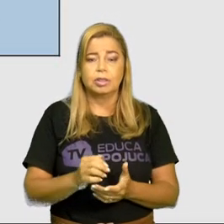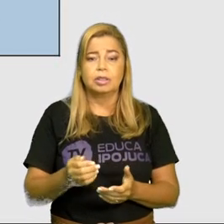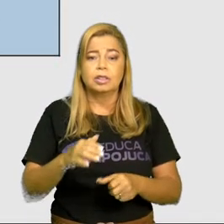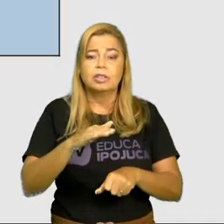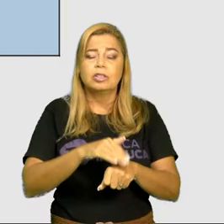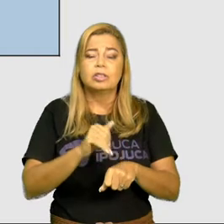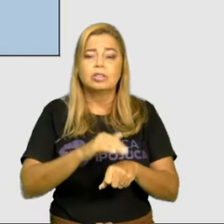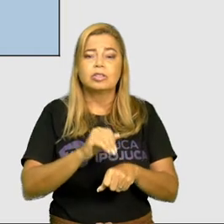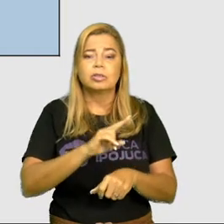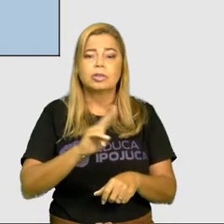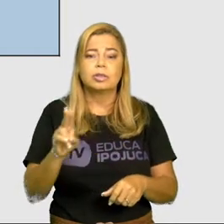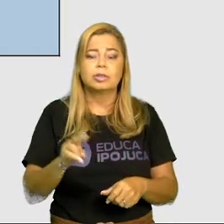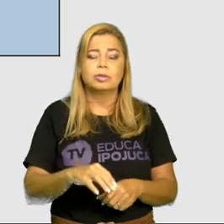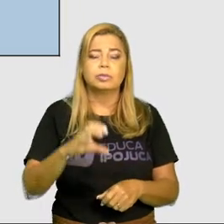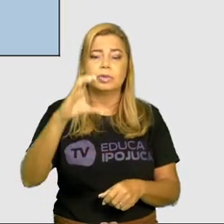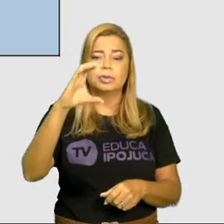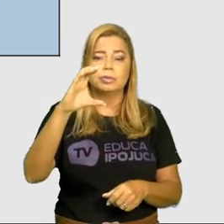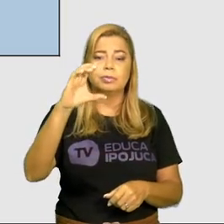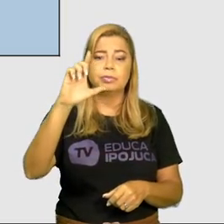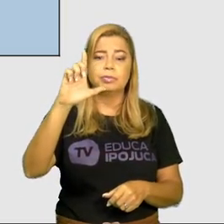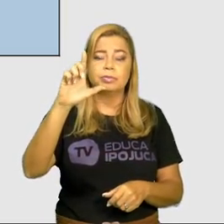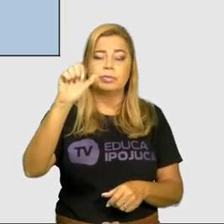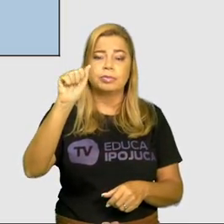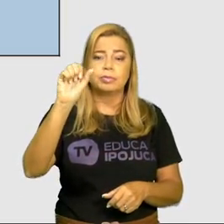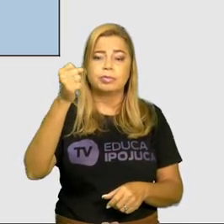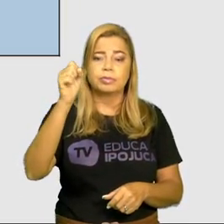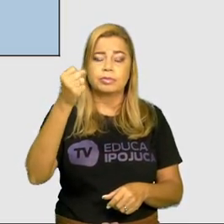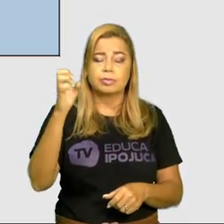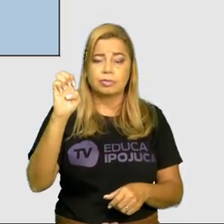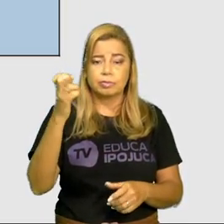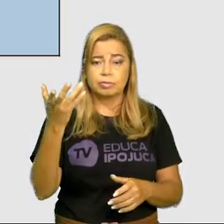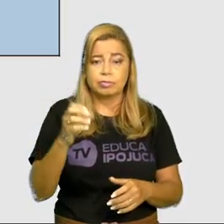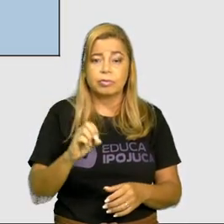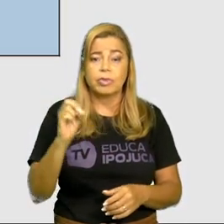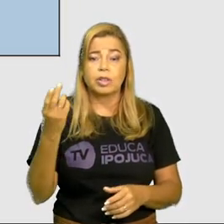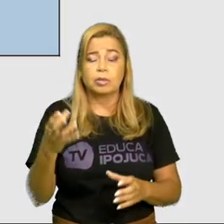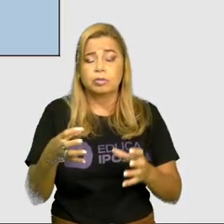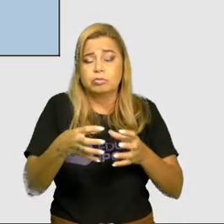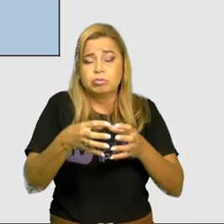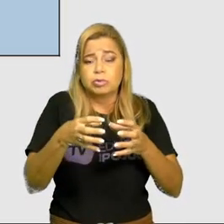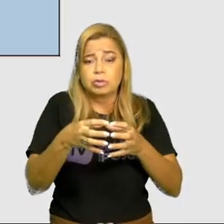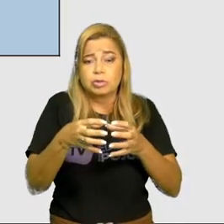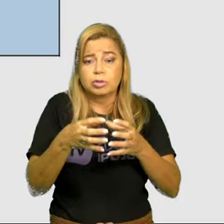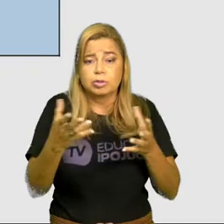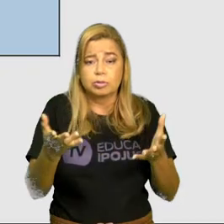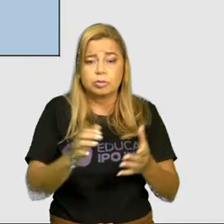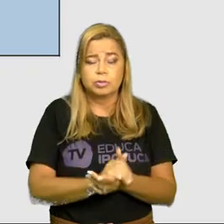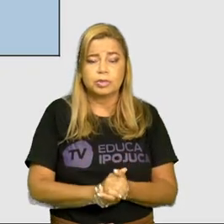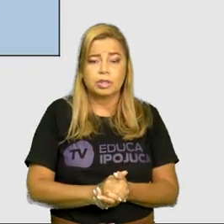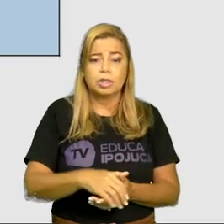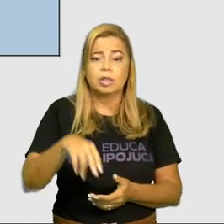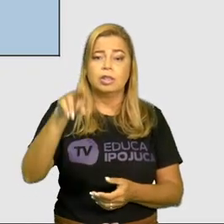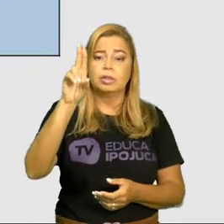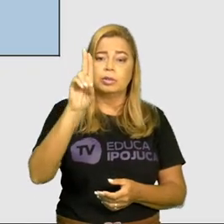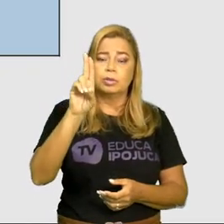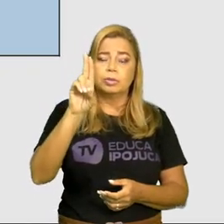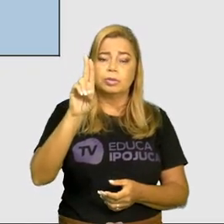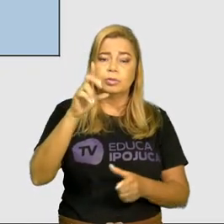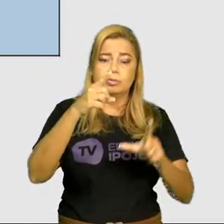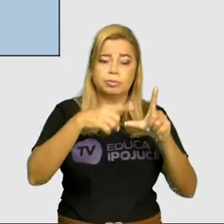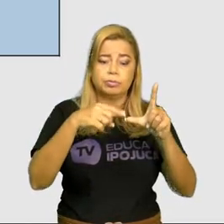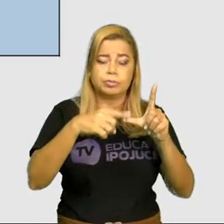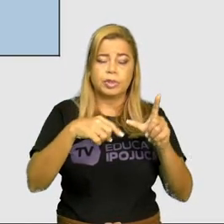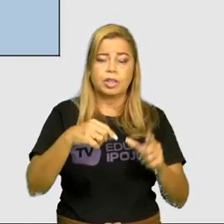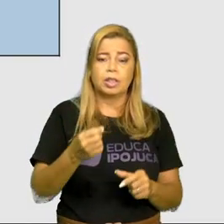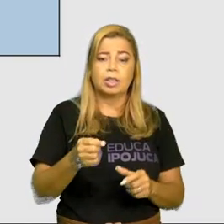como expliquei para você aqui nós temos a letrinha Uh que a unidade temos um de que é dezena